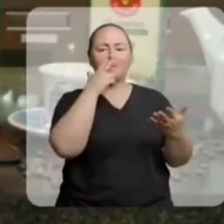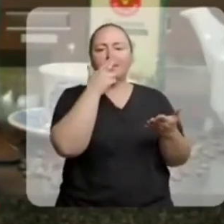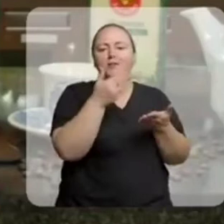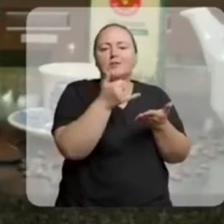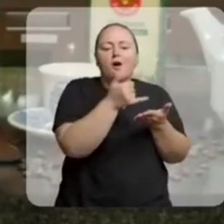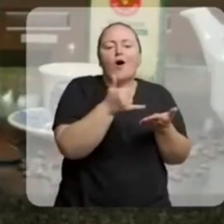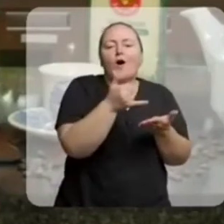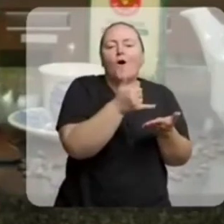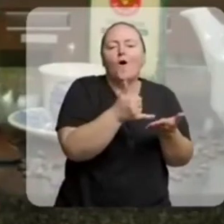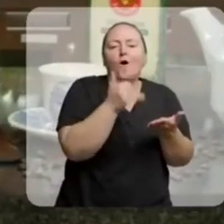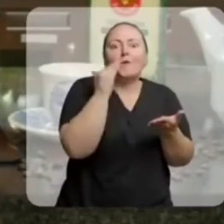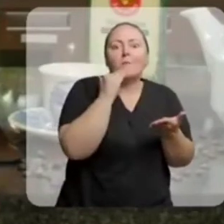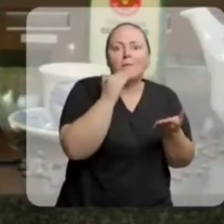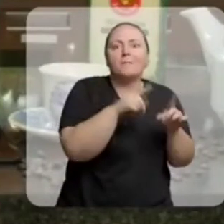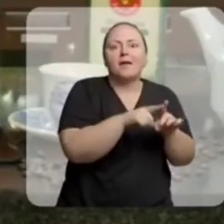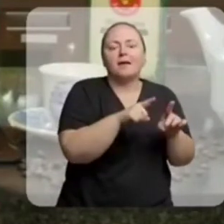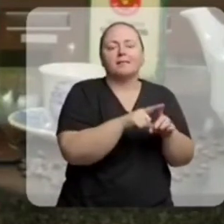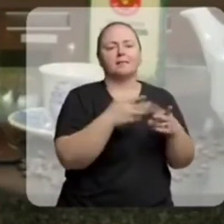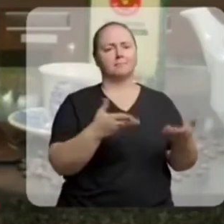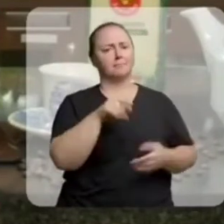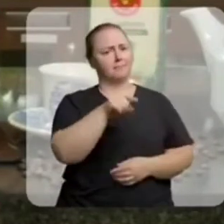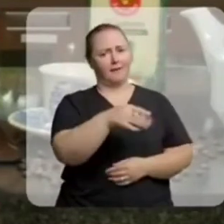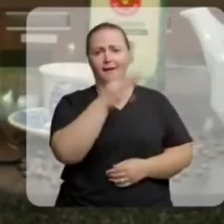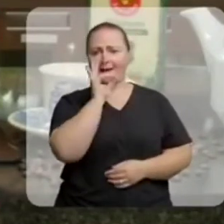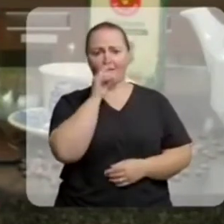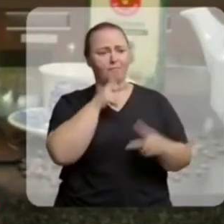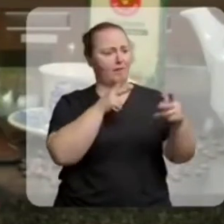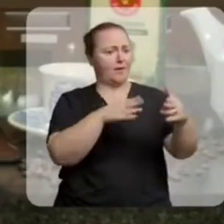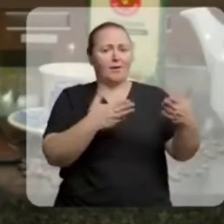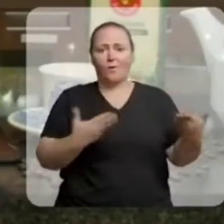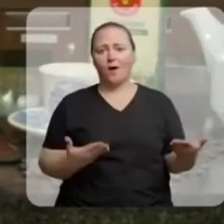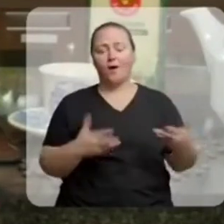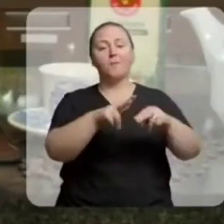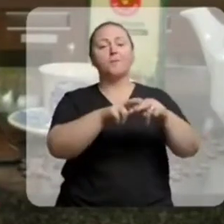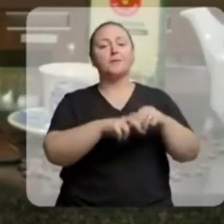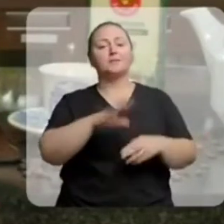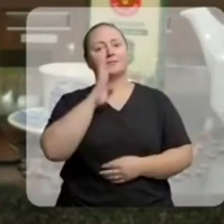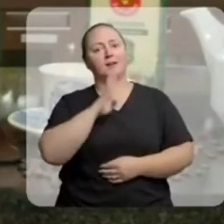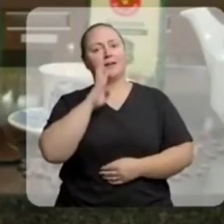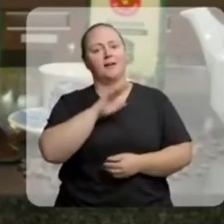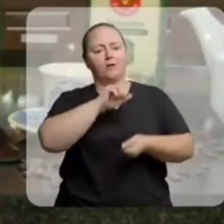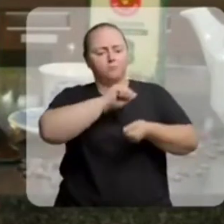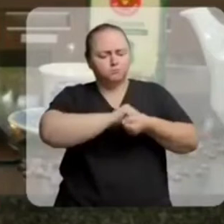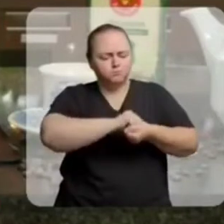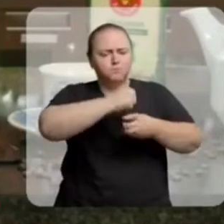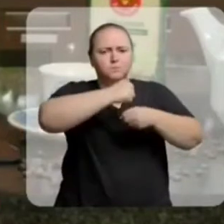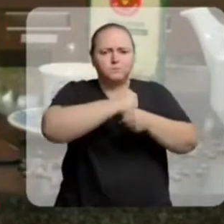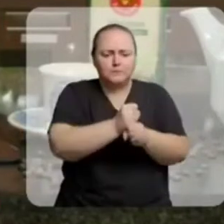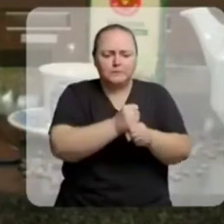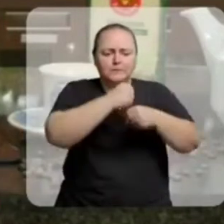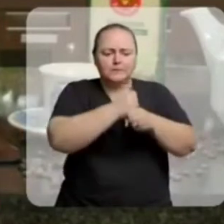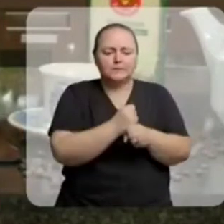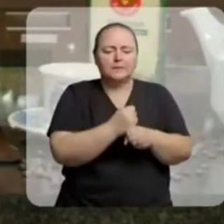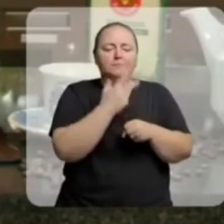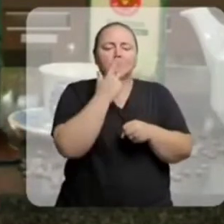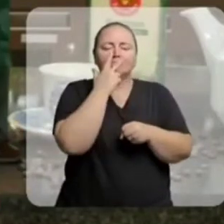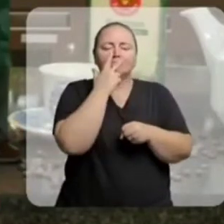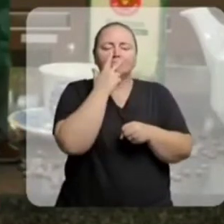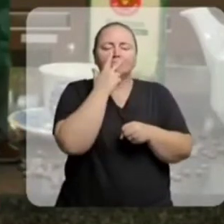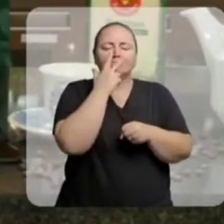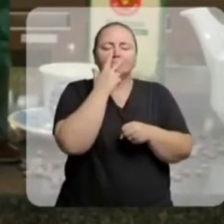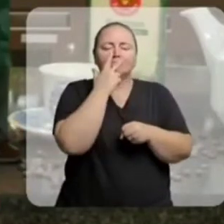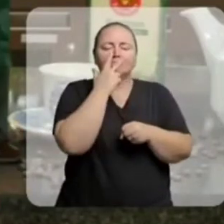nossos pratos. Com café é a mesma coisa, tá, gente? Então é legal você ter uma prensa bacana para poder extrair